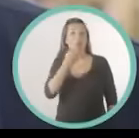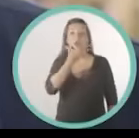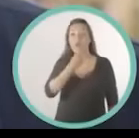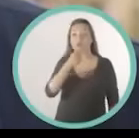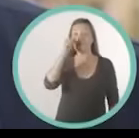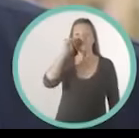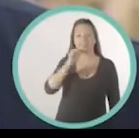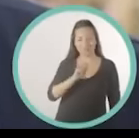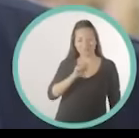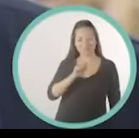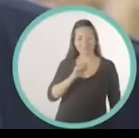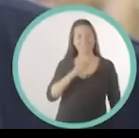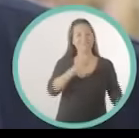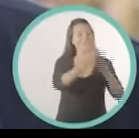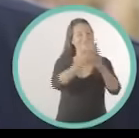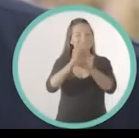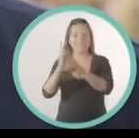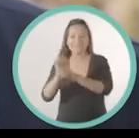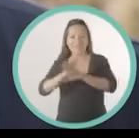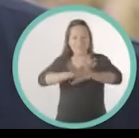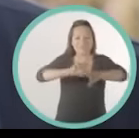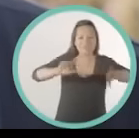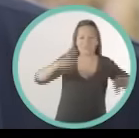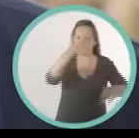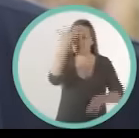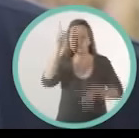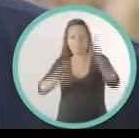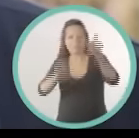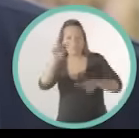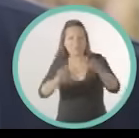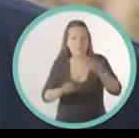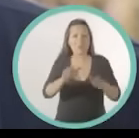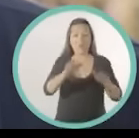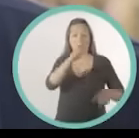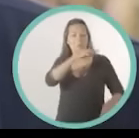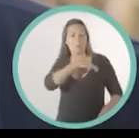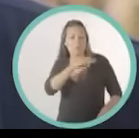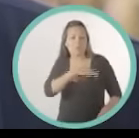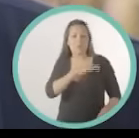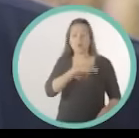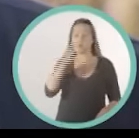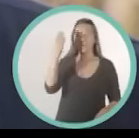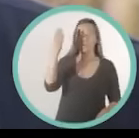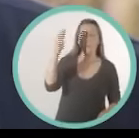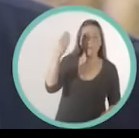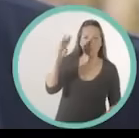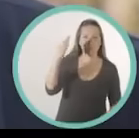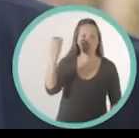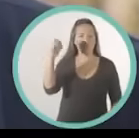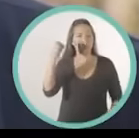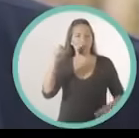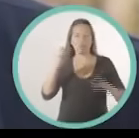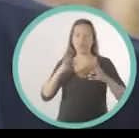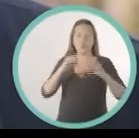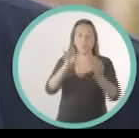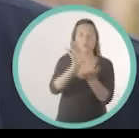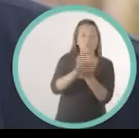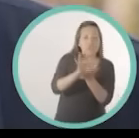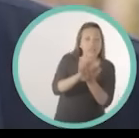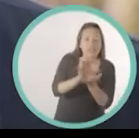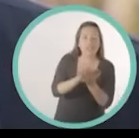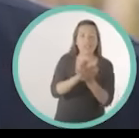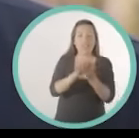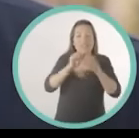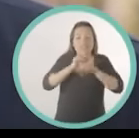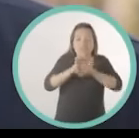Olá, minha amiga e meu amigo. Tenho encontrado cada vez mais gente. Meyer, Bom Sucesso, Madureira, Jacarezinho. Nossa mensagem de esperança